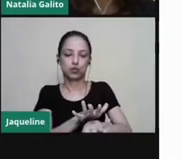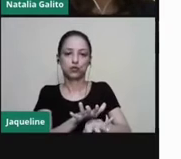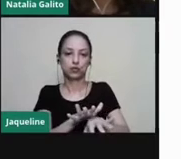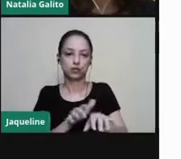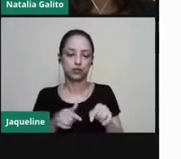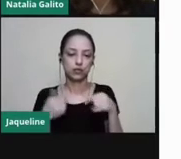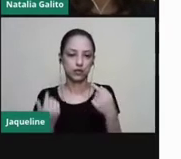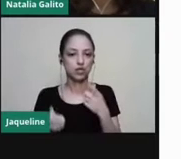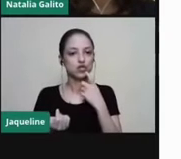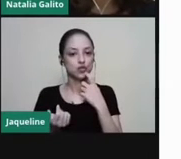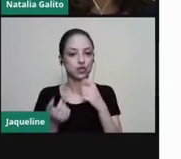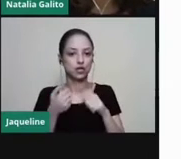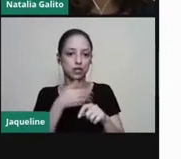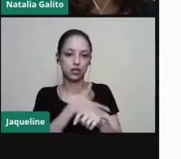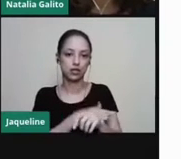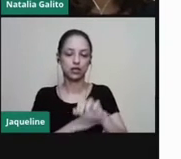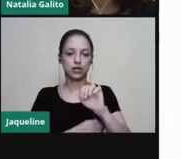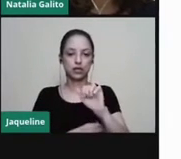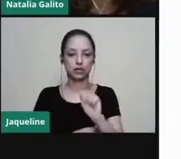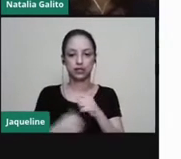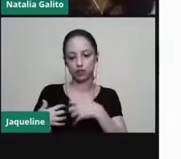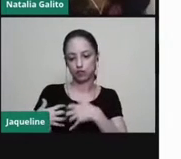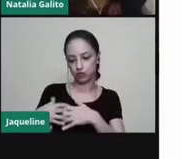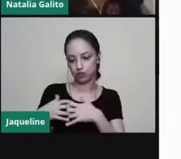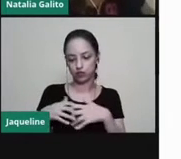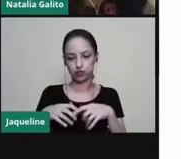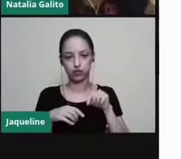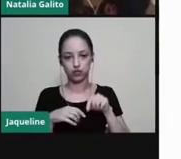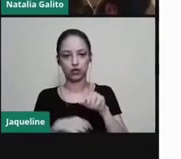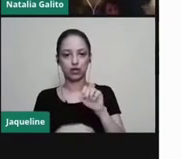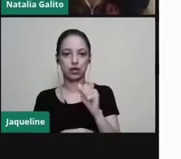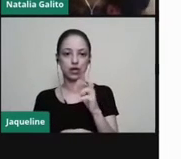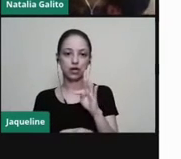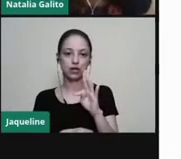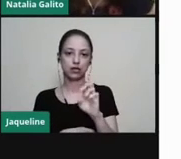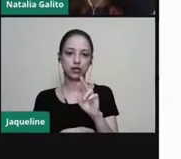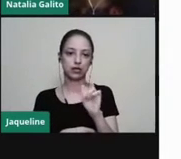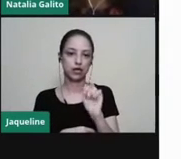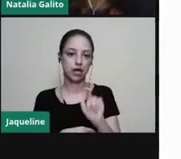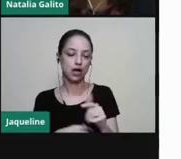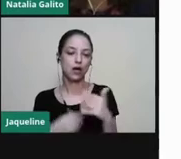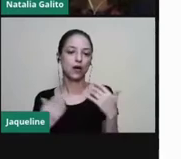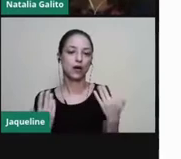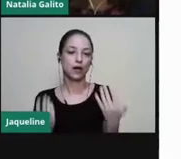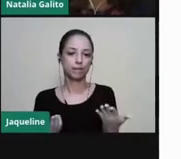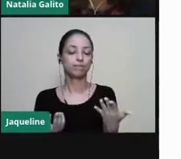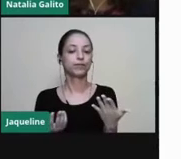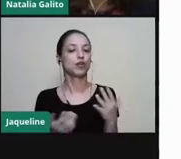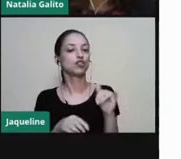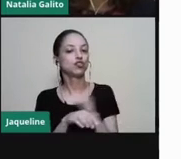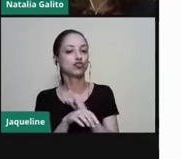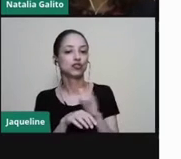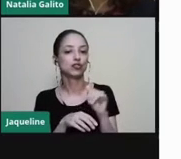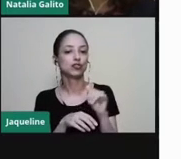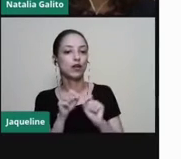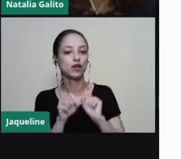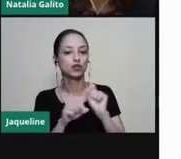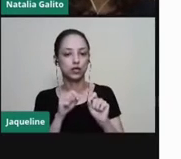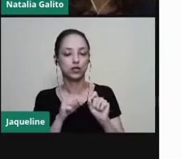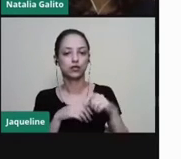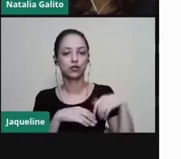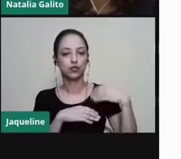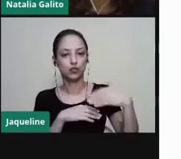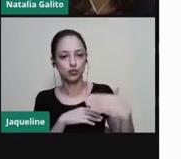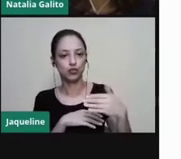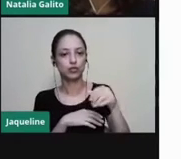tá? Porque a oclusão venosa, então, é apenas com 50 milímetros de mercúrio. E aí, você faz com que, durante a entrada de